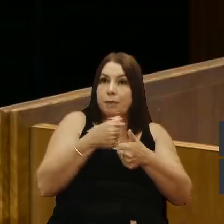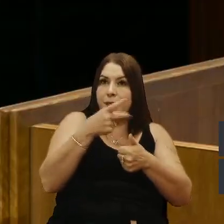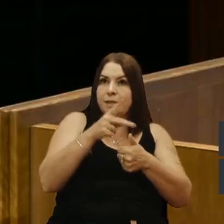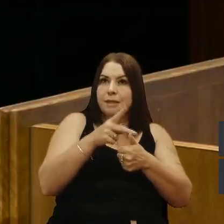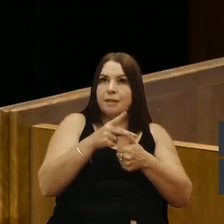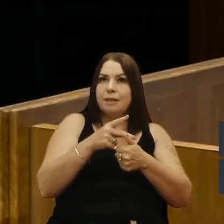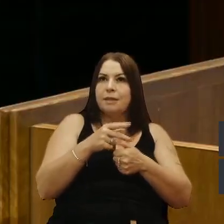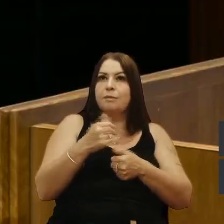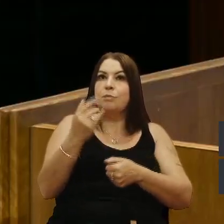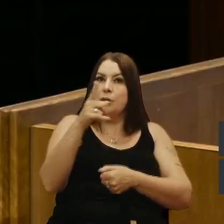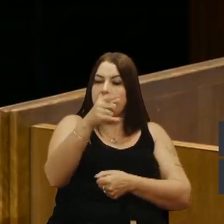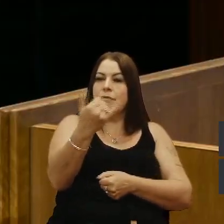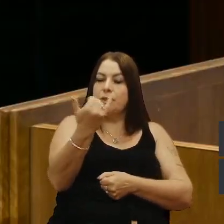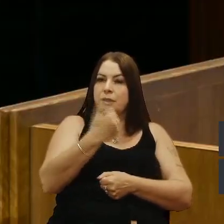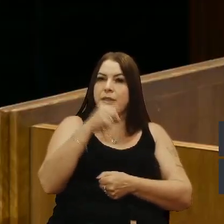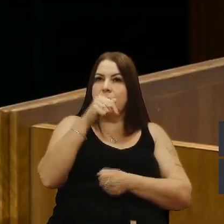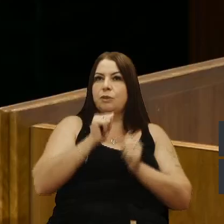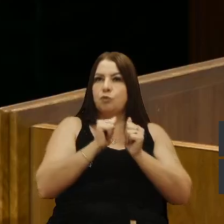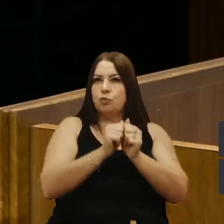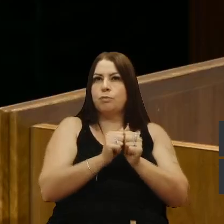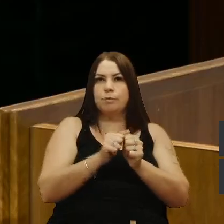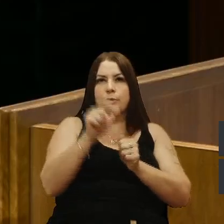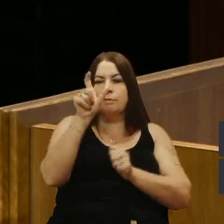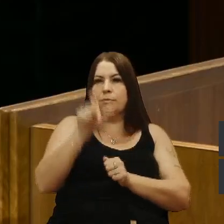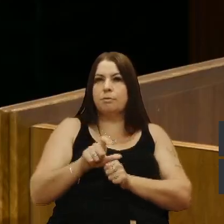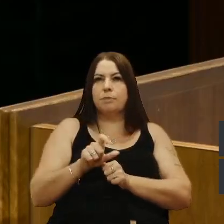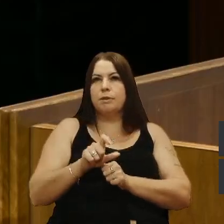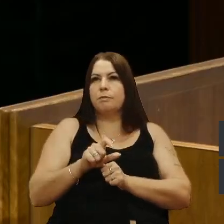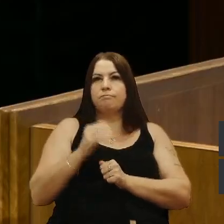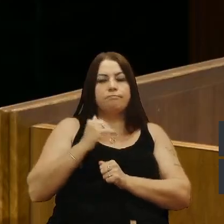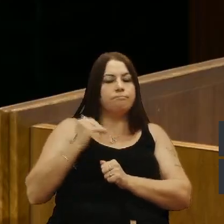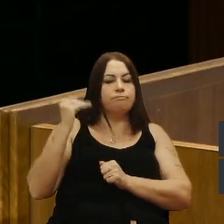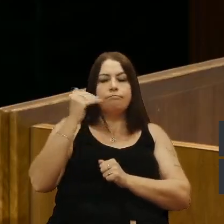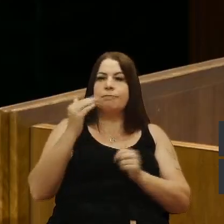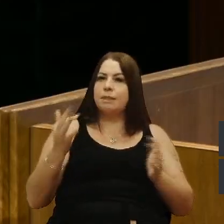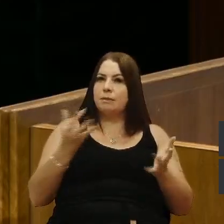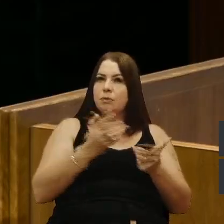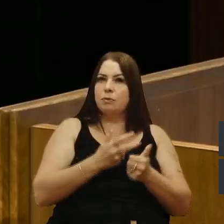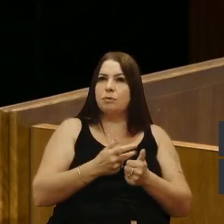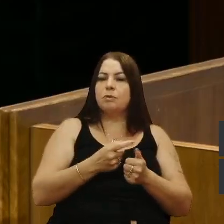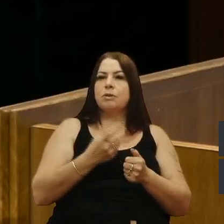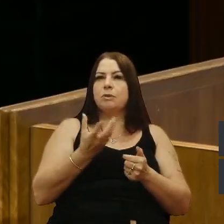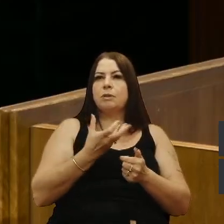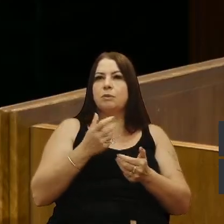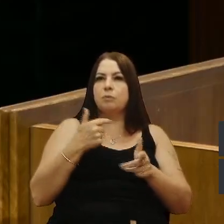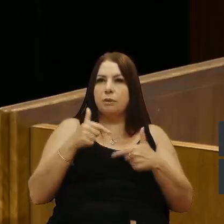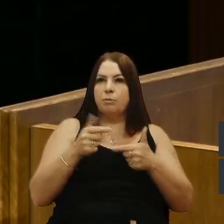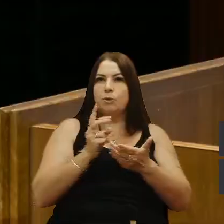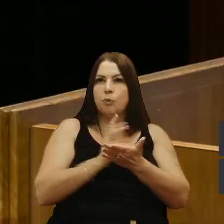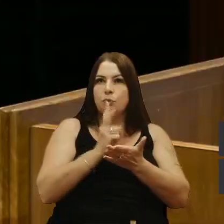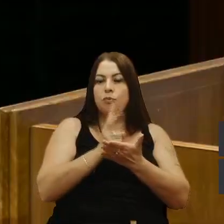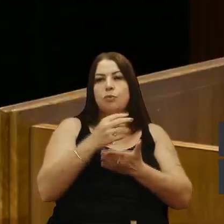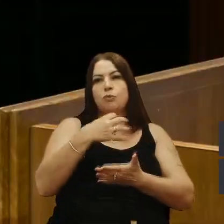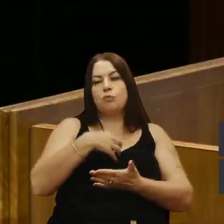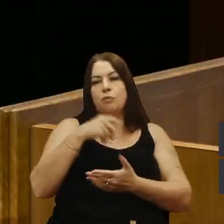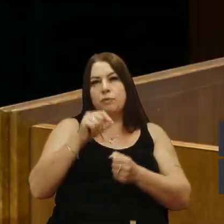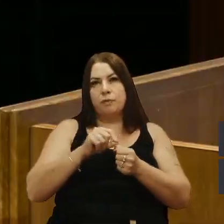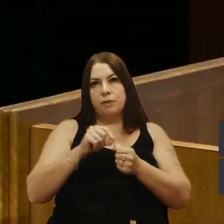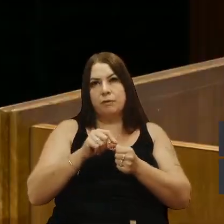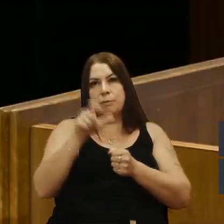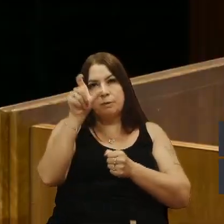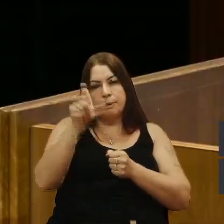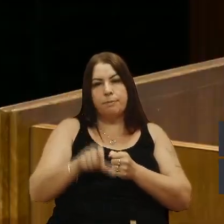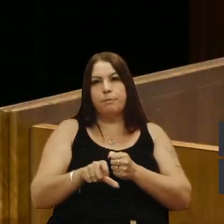por indicação, ela está aqui conosco, uma pessoa de um gabarito sensacional, e desejo que o trabalho continue da forma que está fazendo, uma